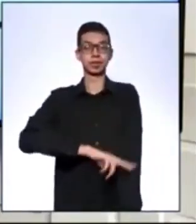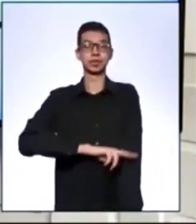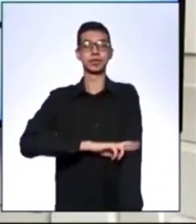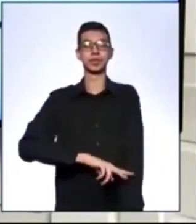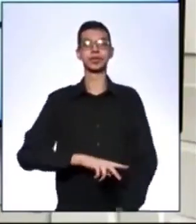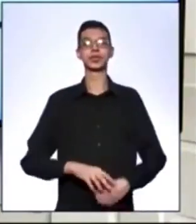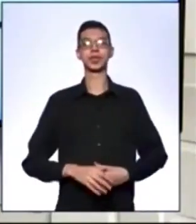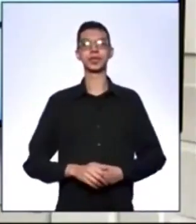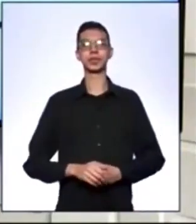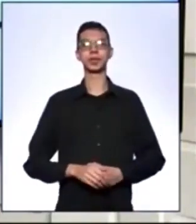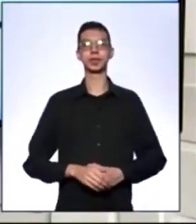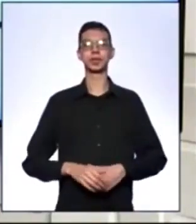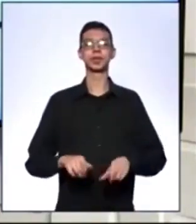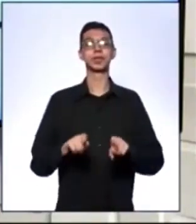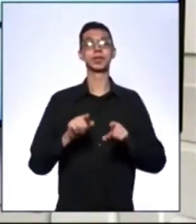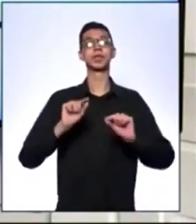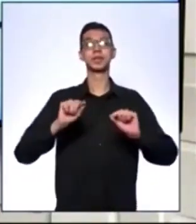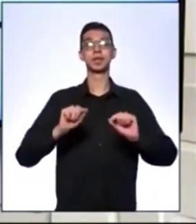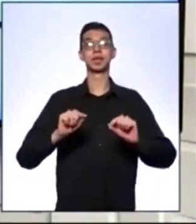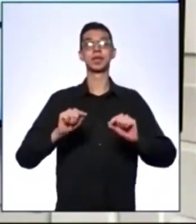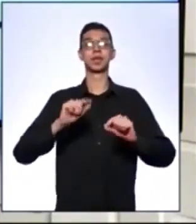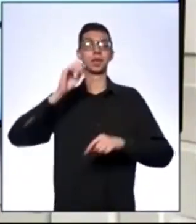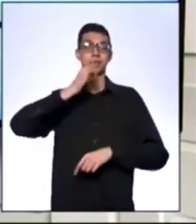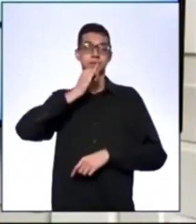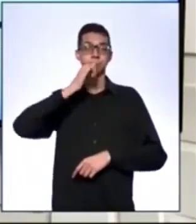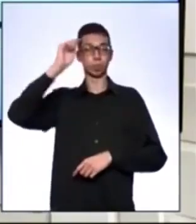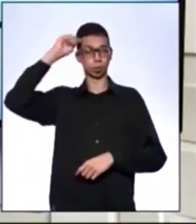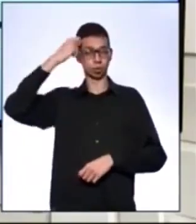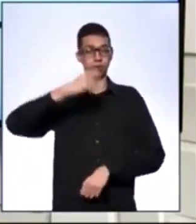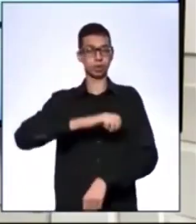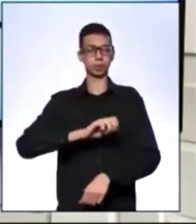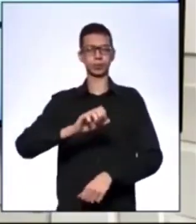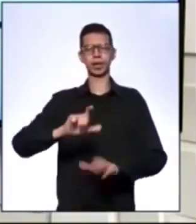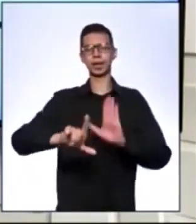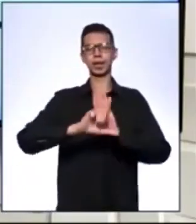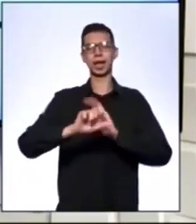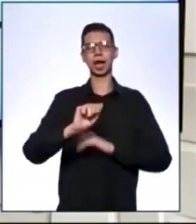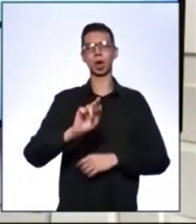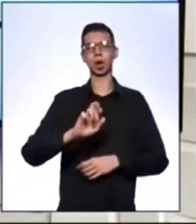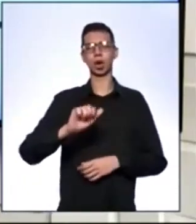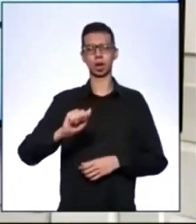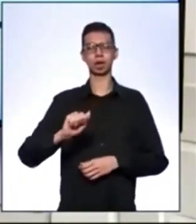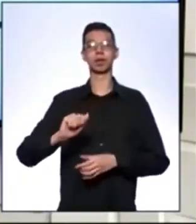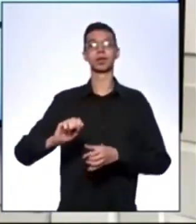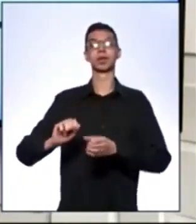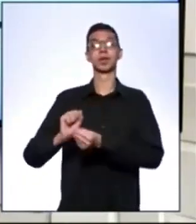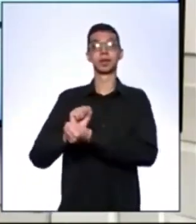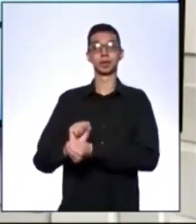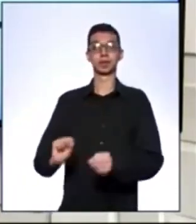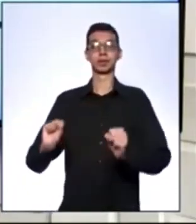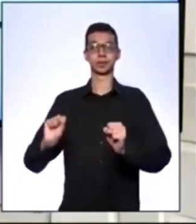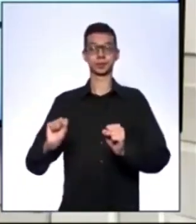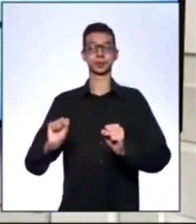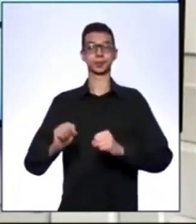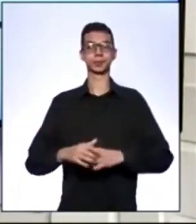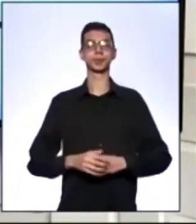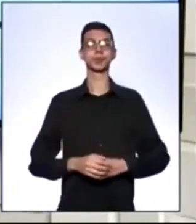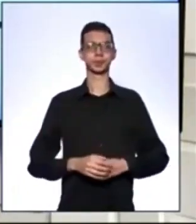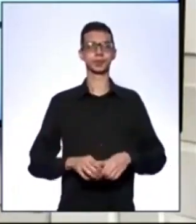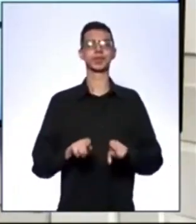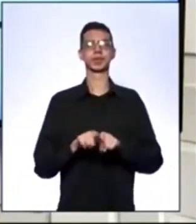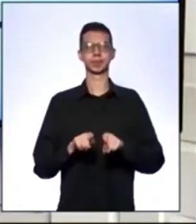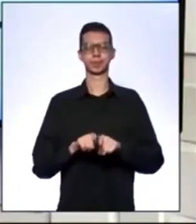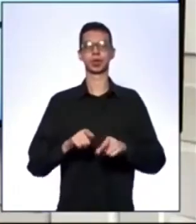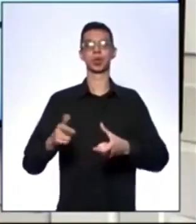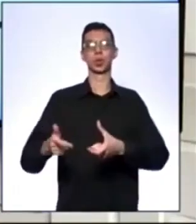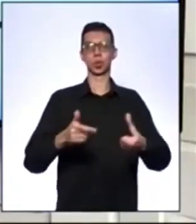libertos pela Lei Áurea e que foram despejados nas ruas do Rio de Janeiro e de todo o